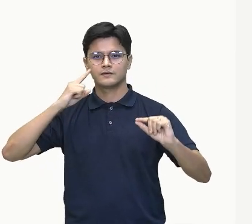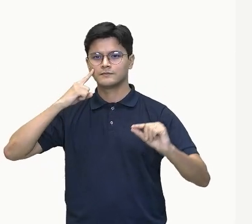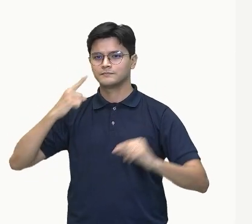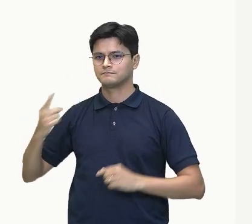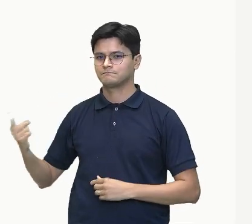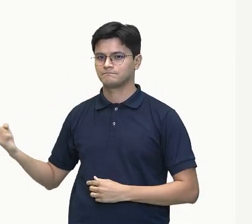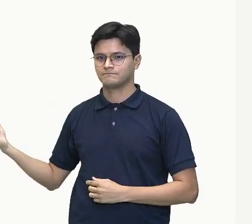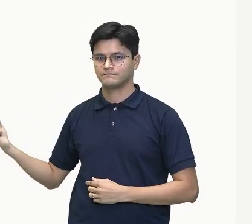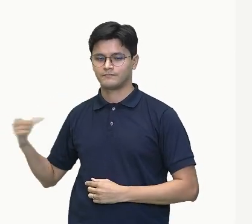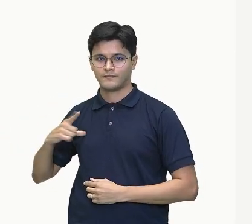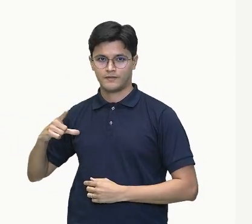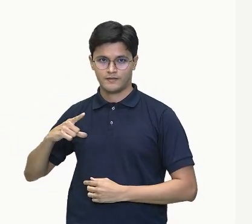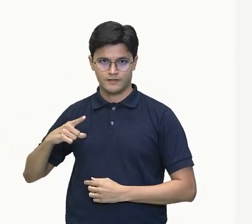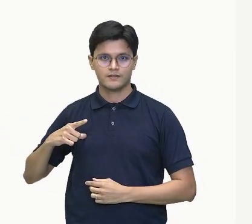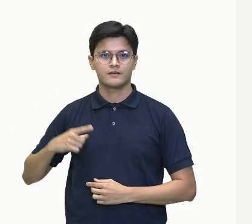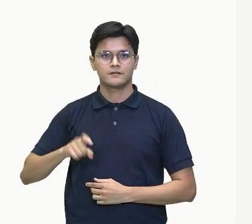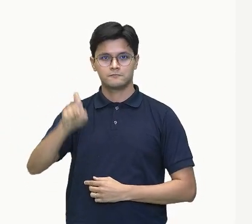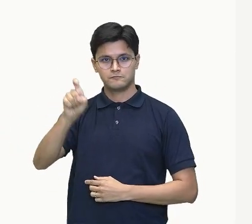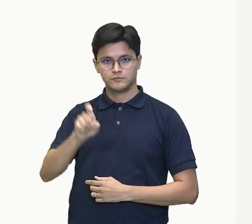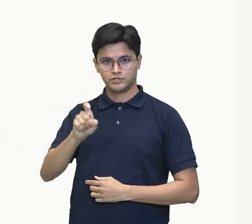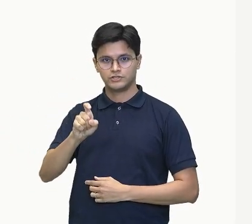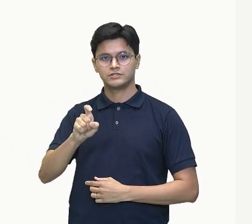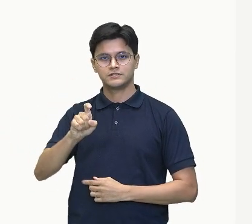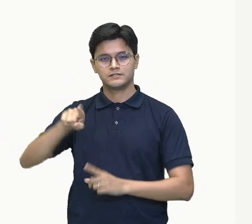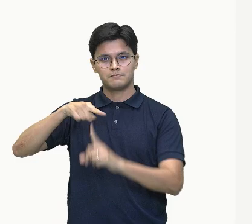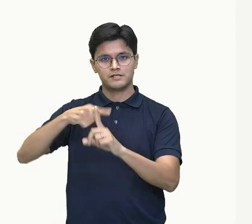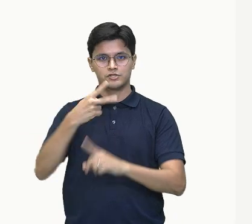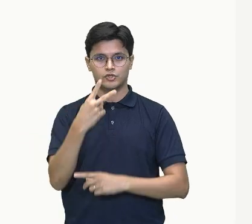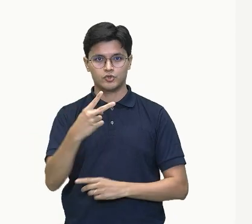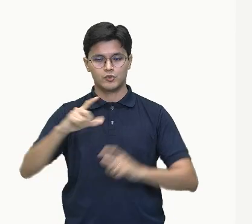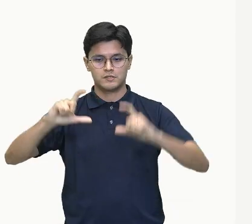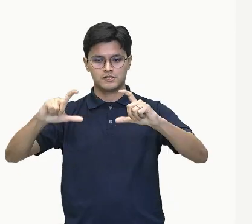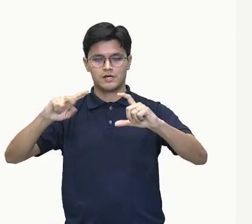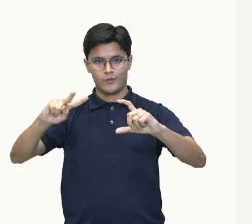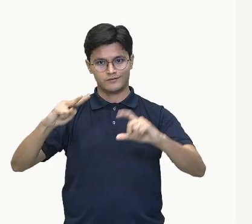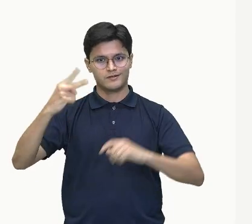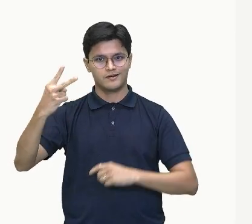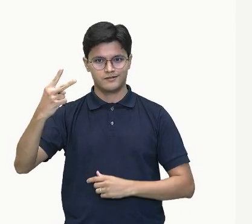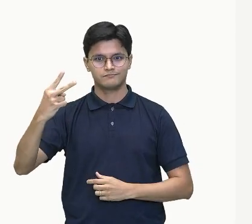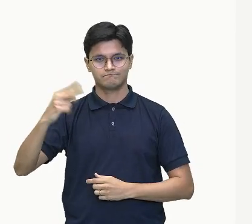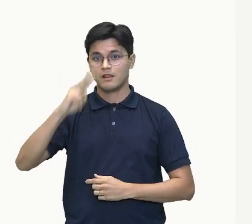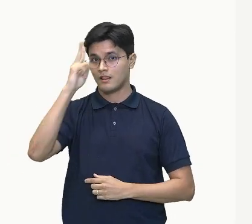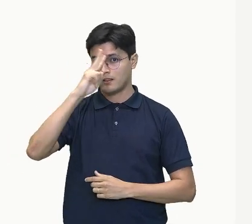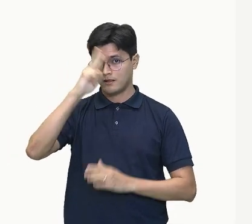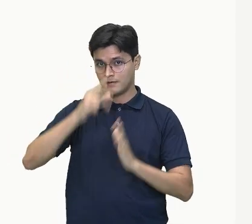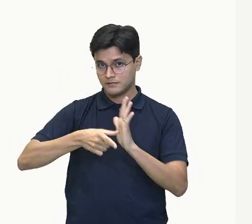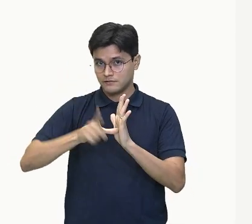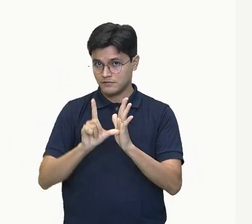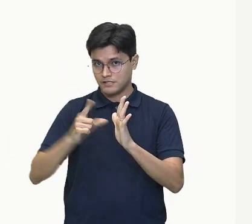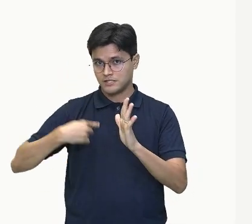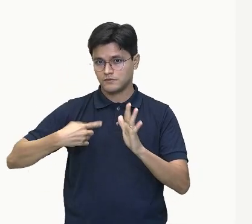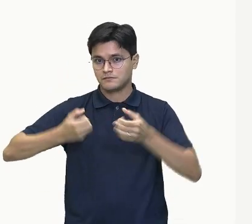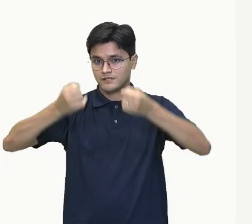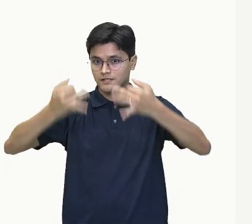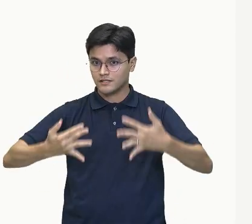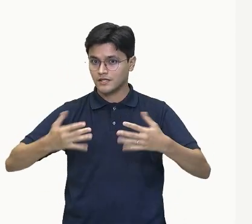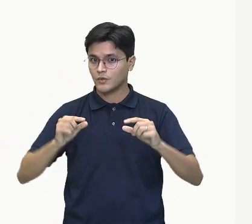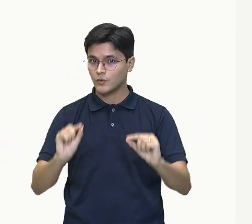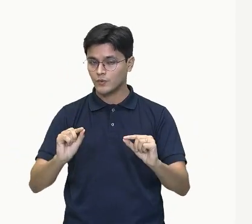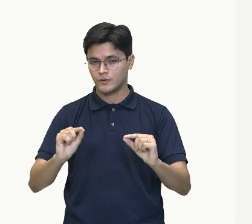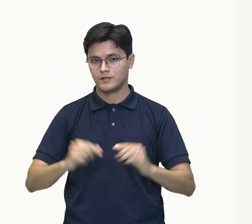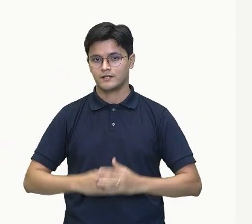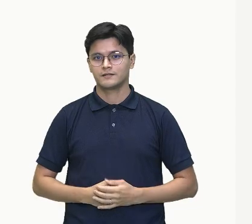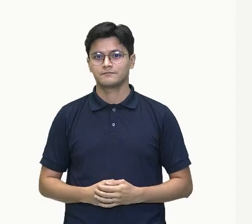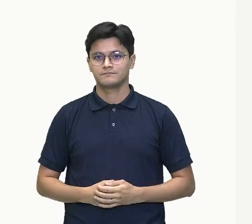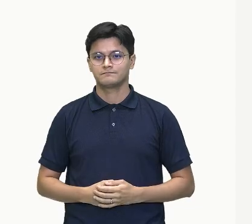o quadrado de x mais 2, lembra do que eu falei anteriormente? E o quadrado de